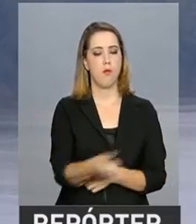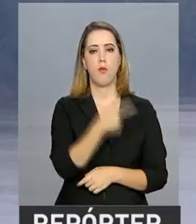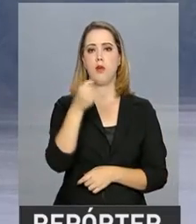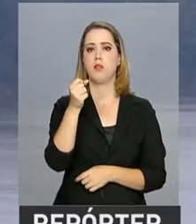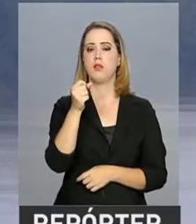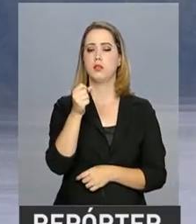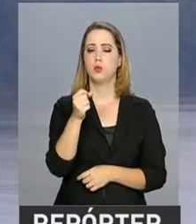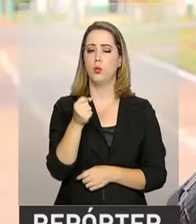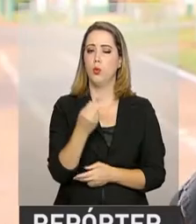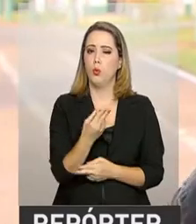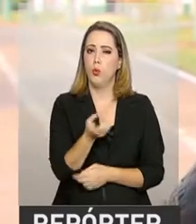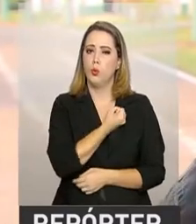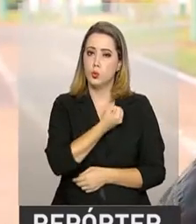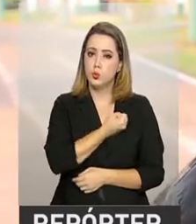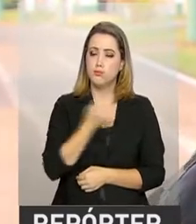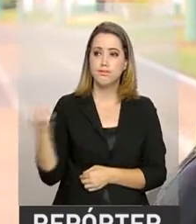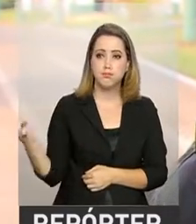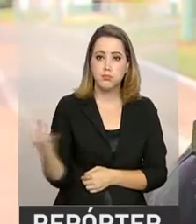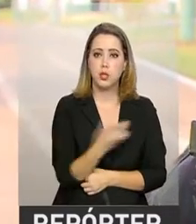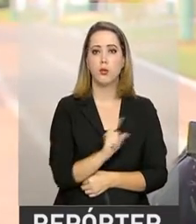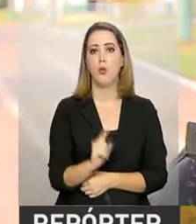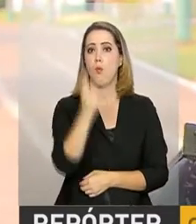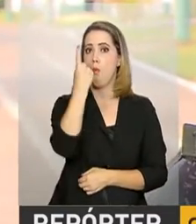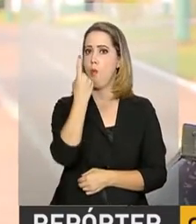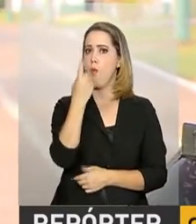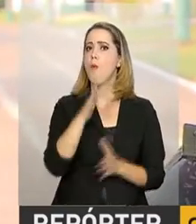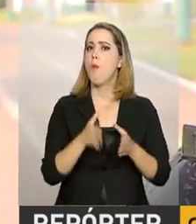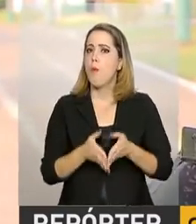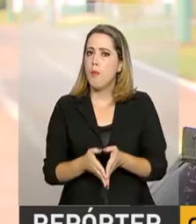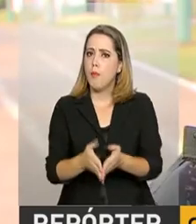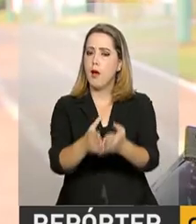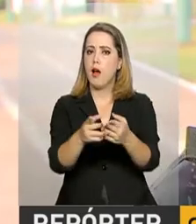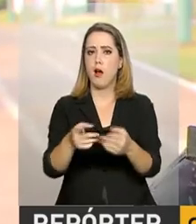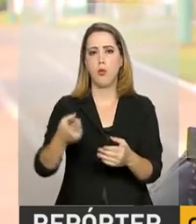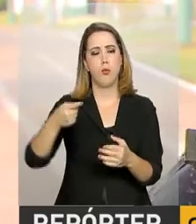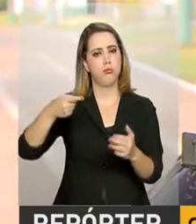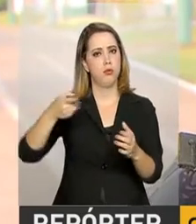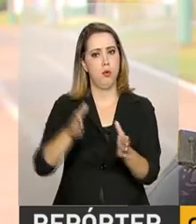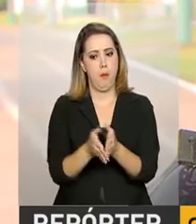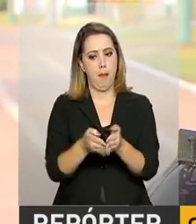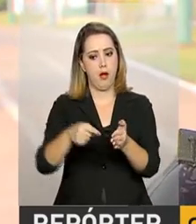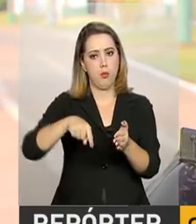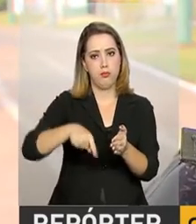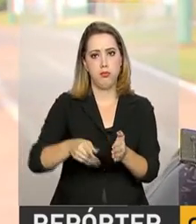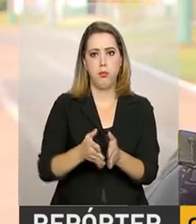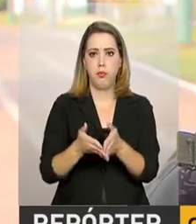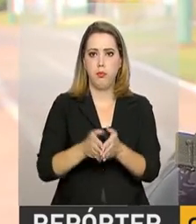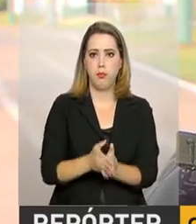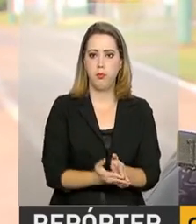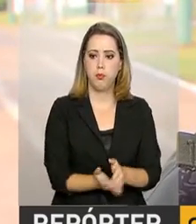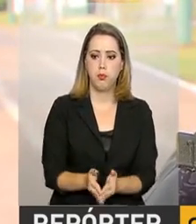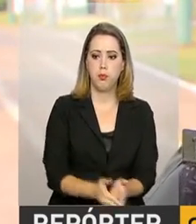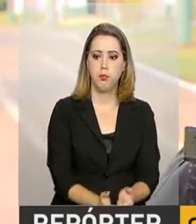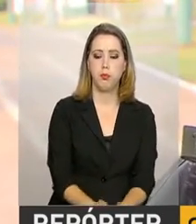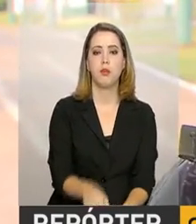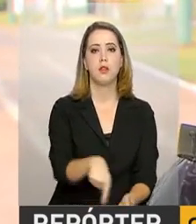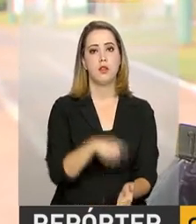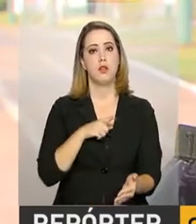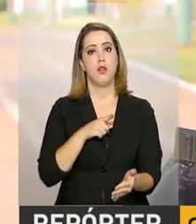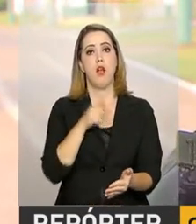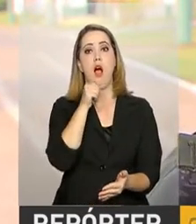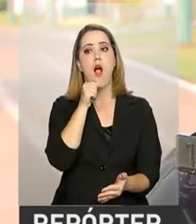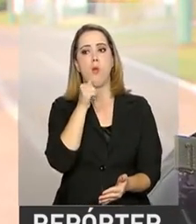drogas no rio Juruá. Uma embarcação naufragou do lado colombiano, essa droga caiu dentro d'água,